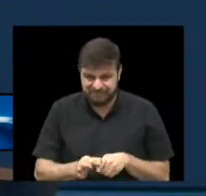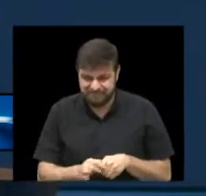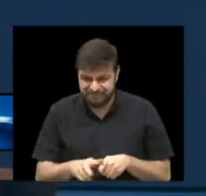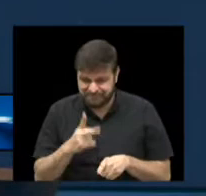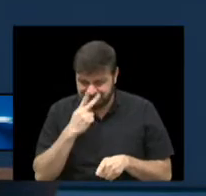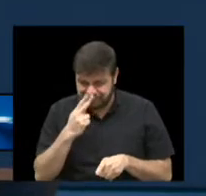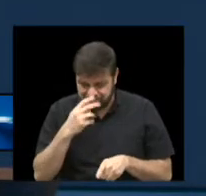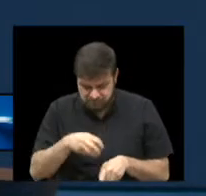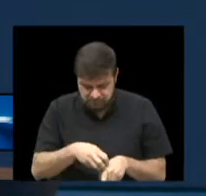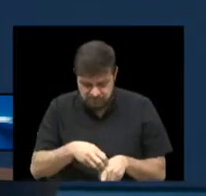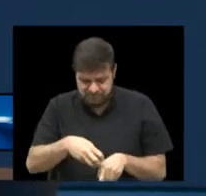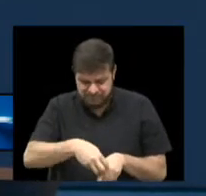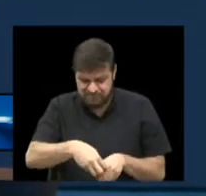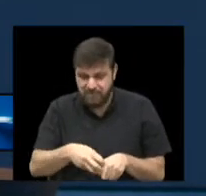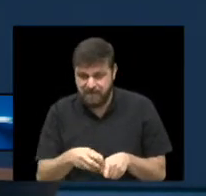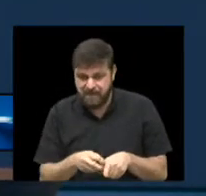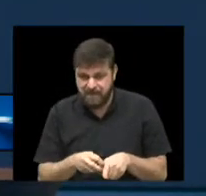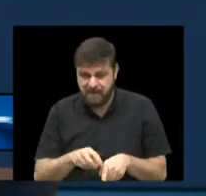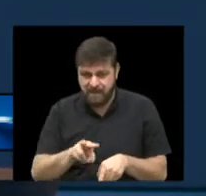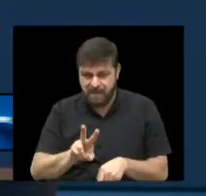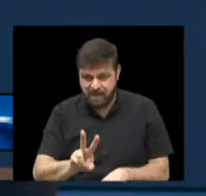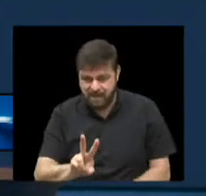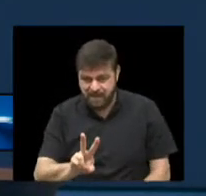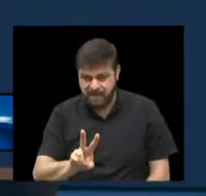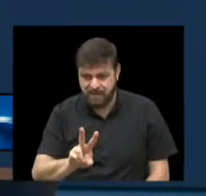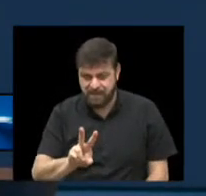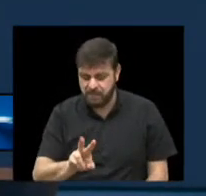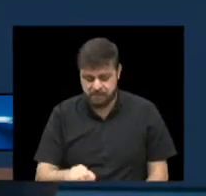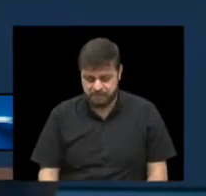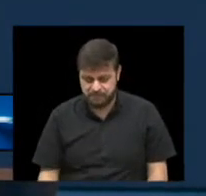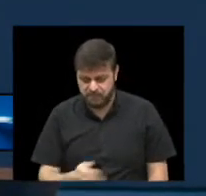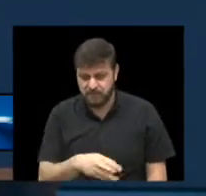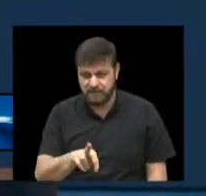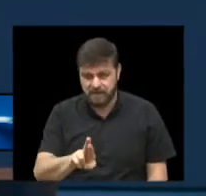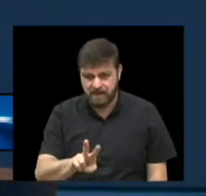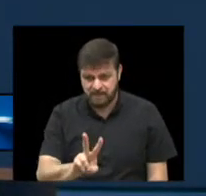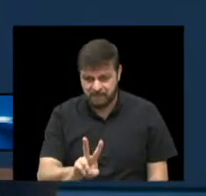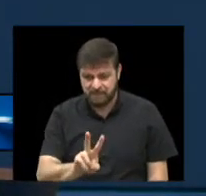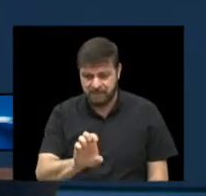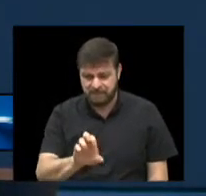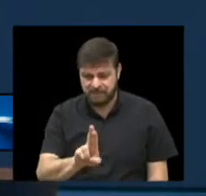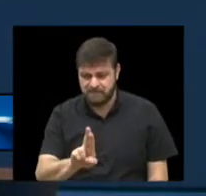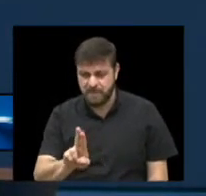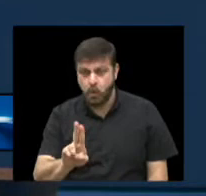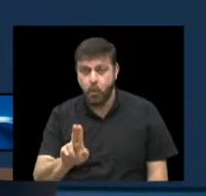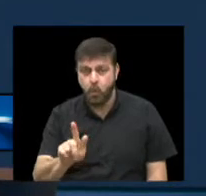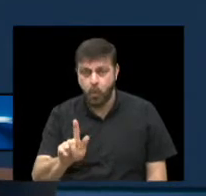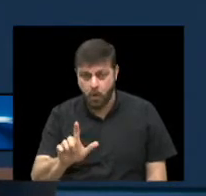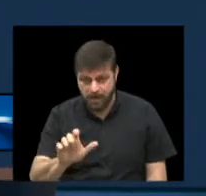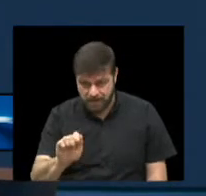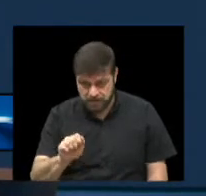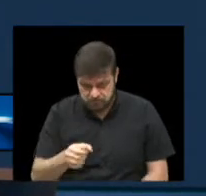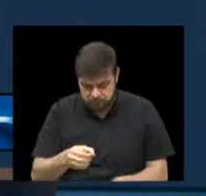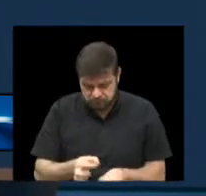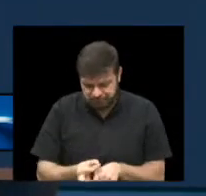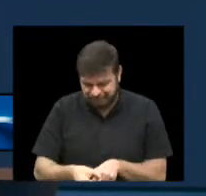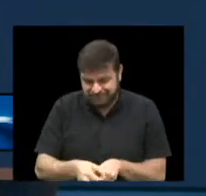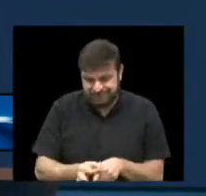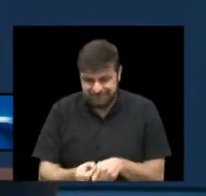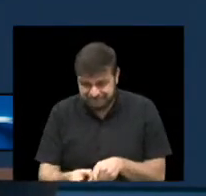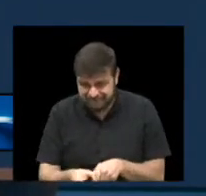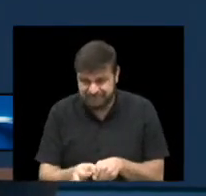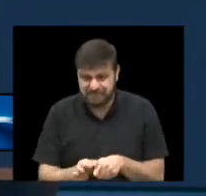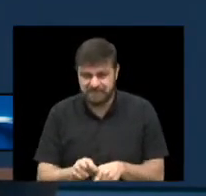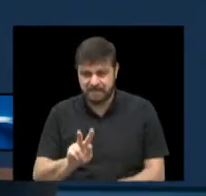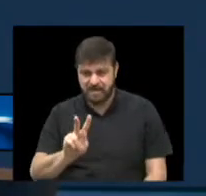são realmente algumas verrugas, elas são popularmente conhecidas como crista de galo. O HPV, ele